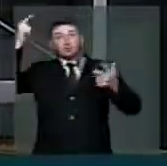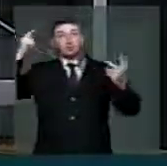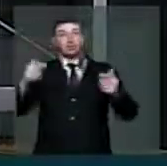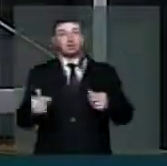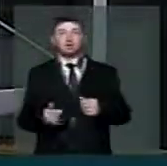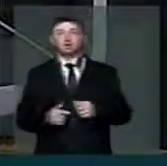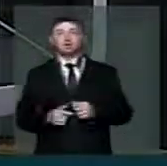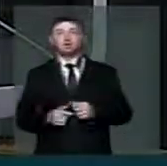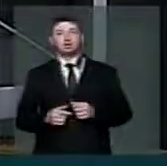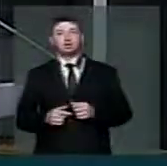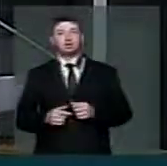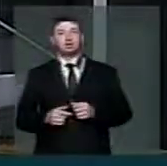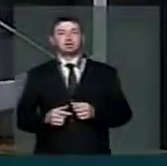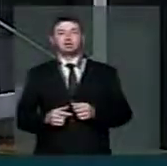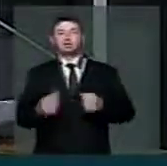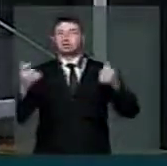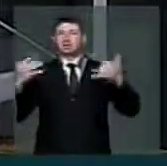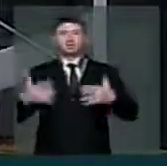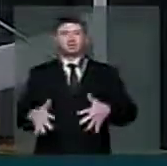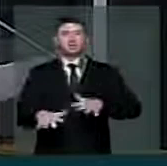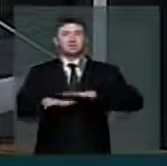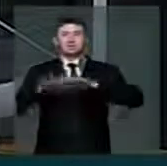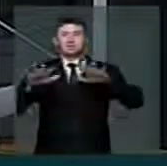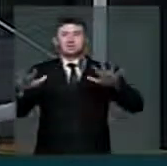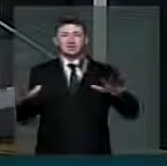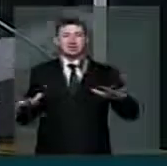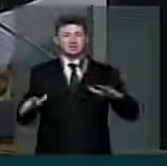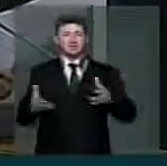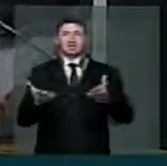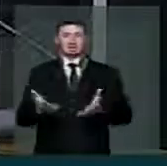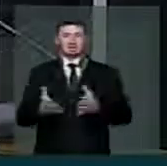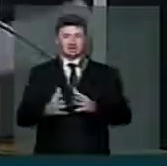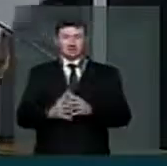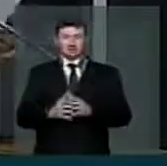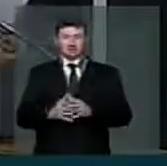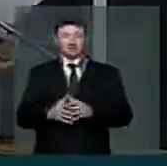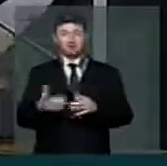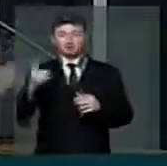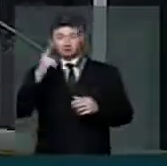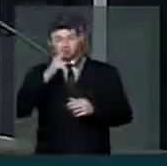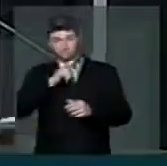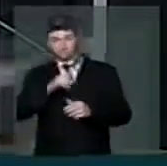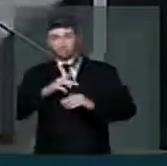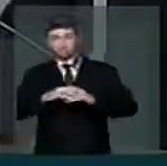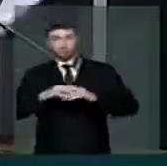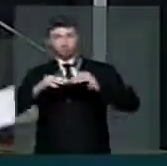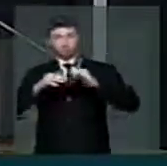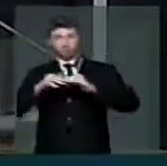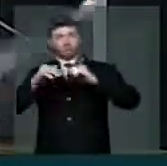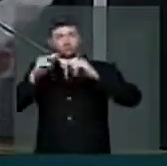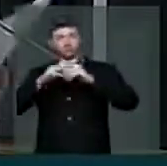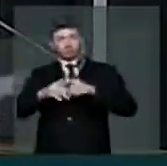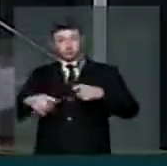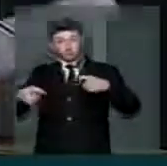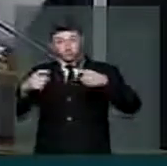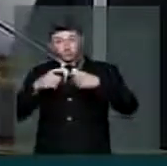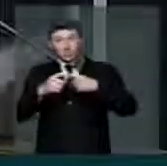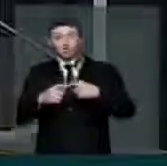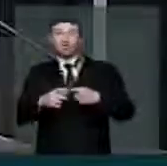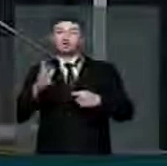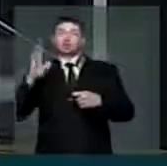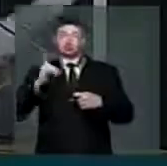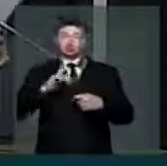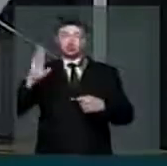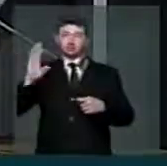irracional que não se justificava aquele clima. Conseguimos uma construção. Os médicos já tiveram